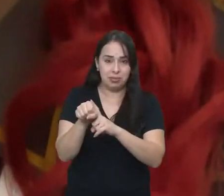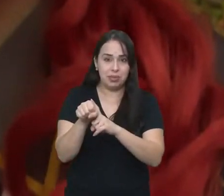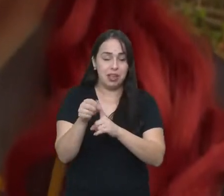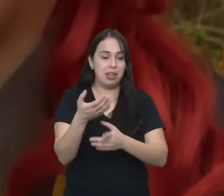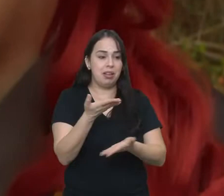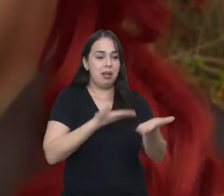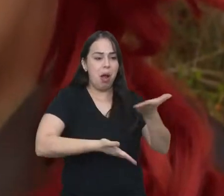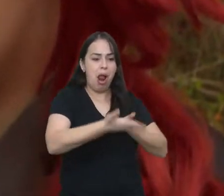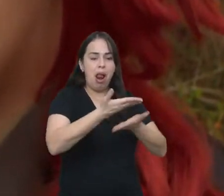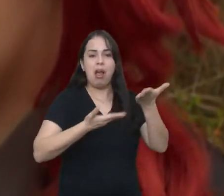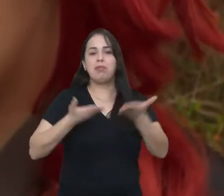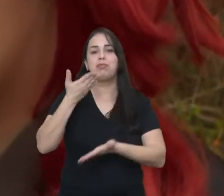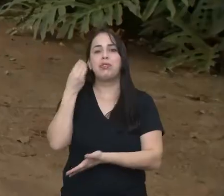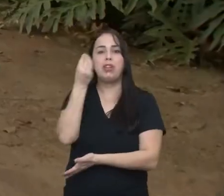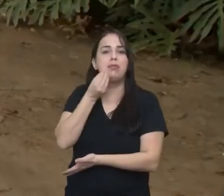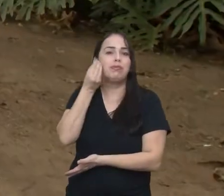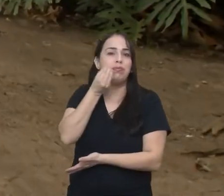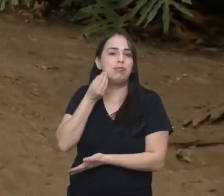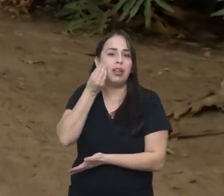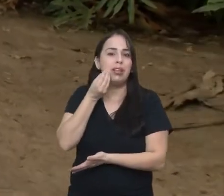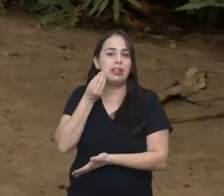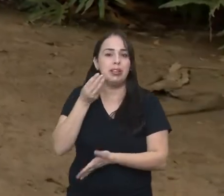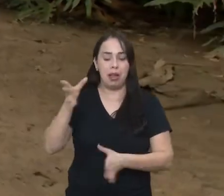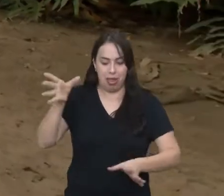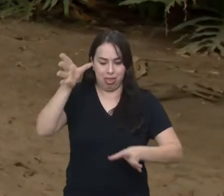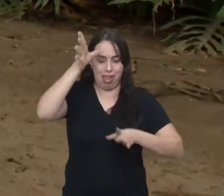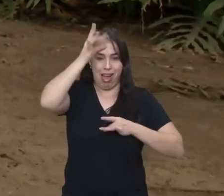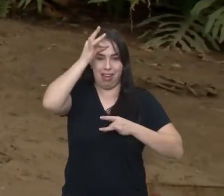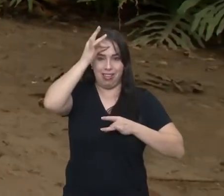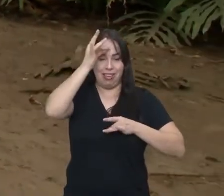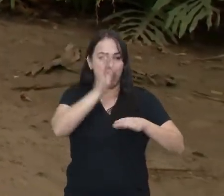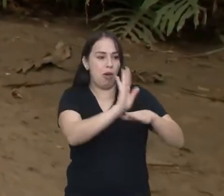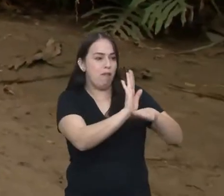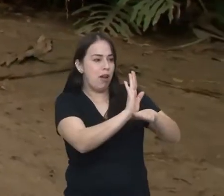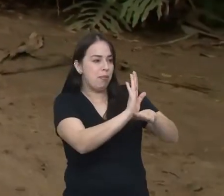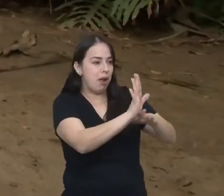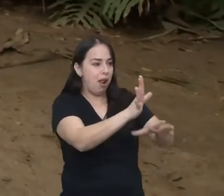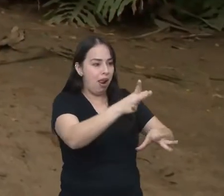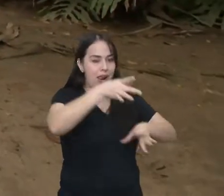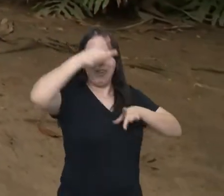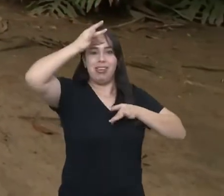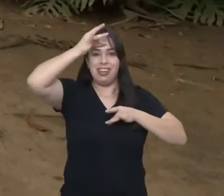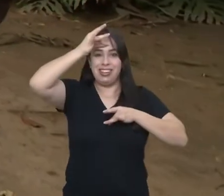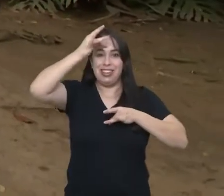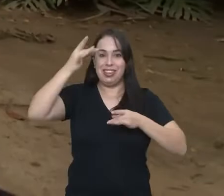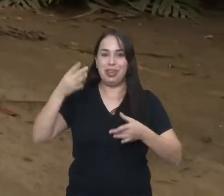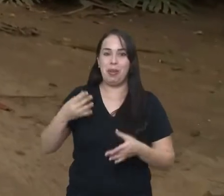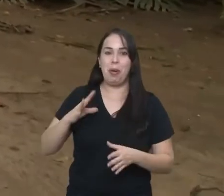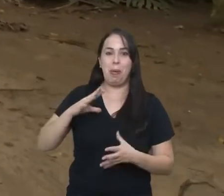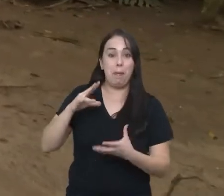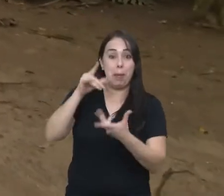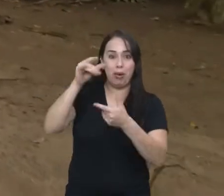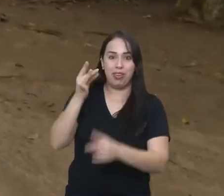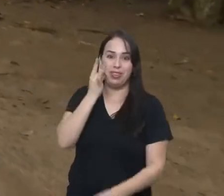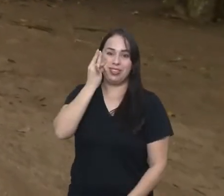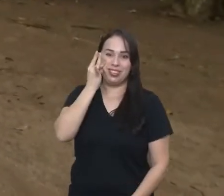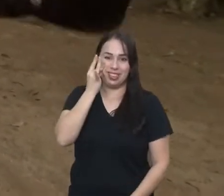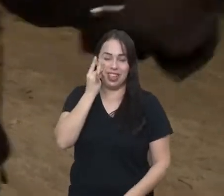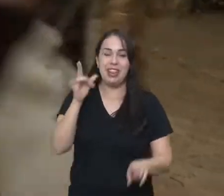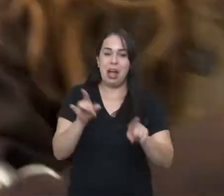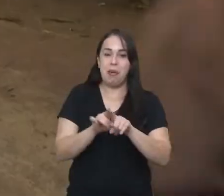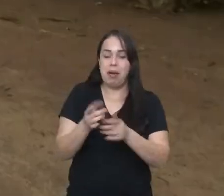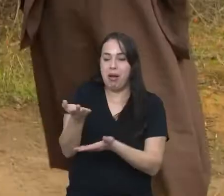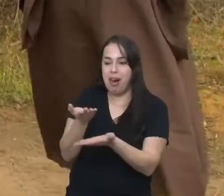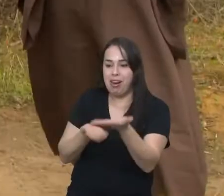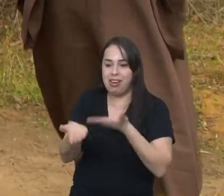cosplayers compartilham um pouco da experiência de trazer personagens tão queridos da ficção para o mundo real e o contato que acabam criando com